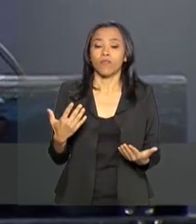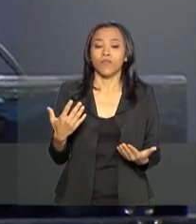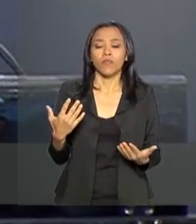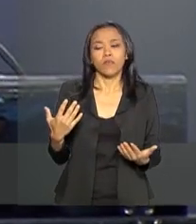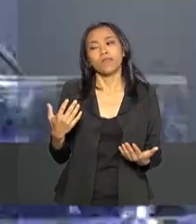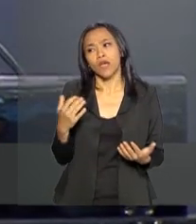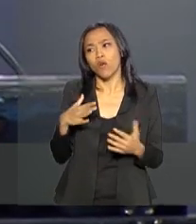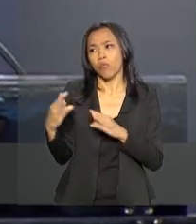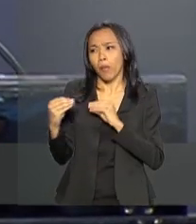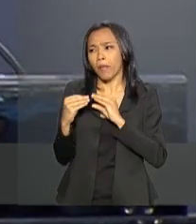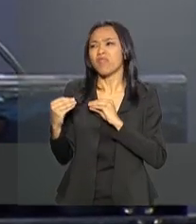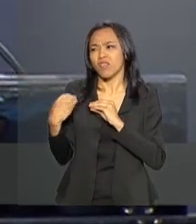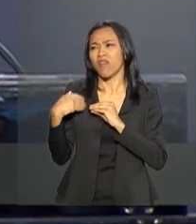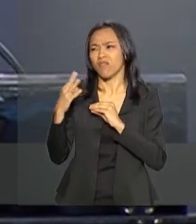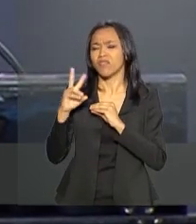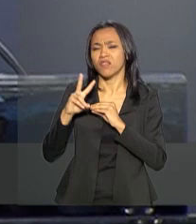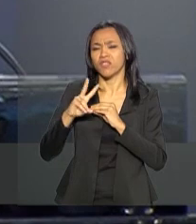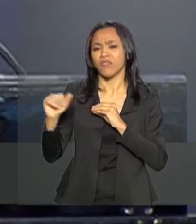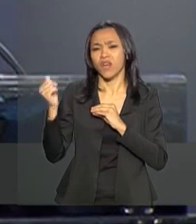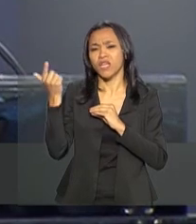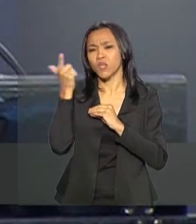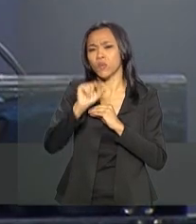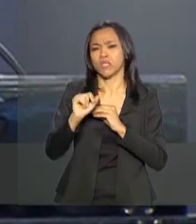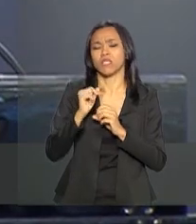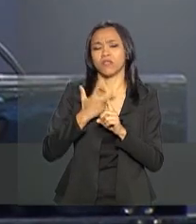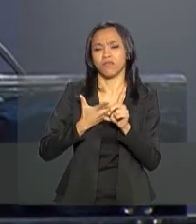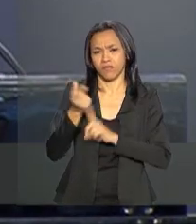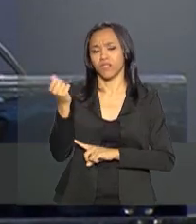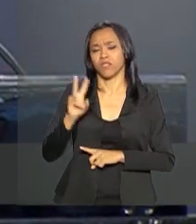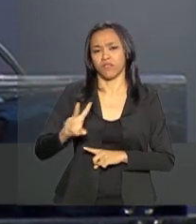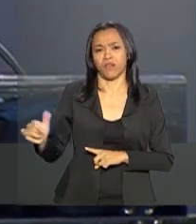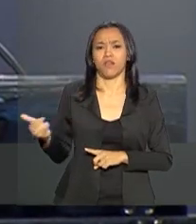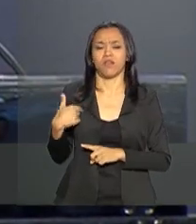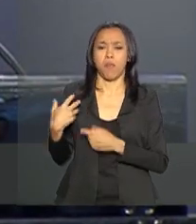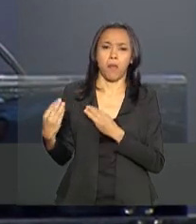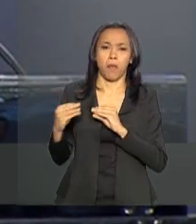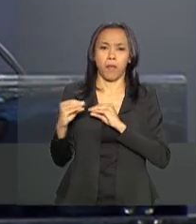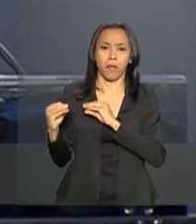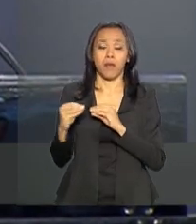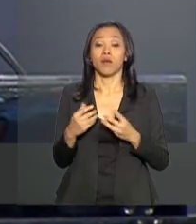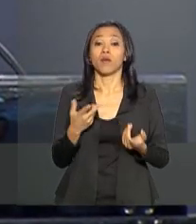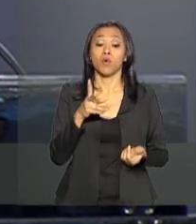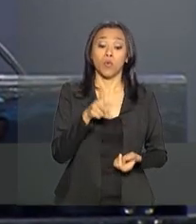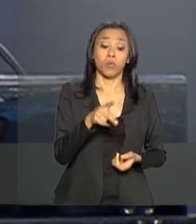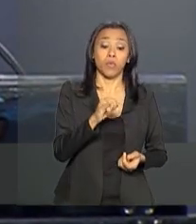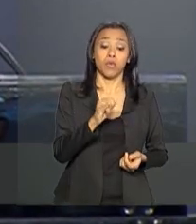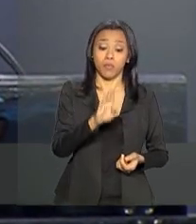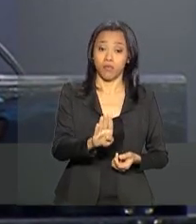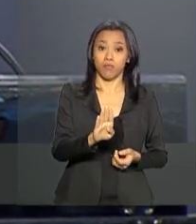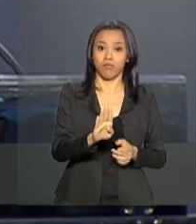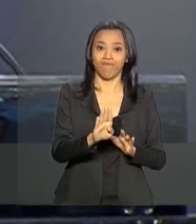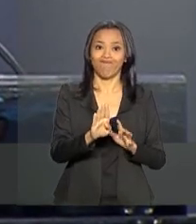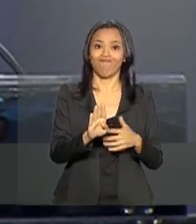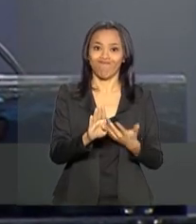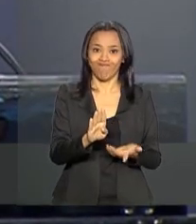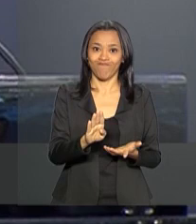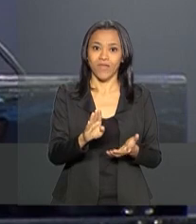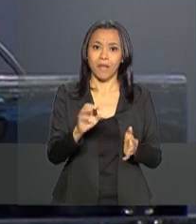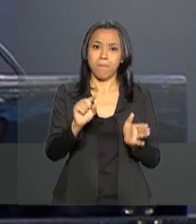superar essas dificuldades. Qual é o PIB negativo que nós temos no país? O PIB é